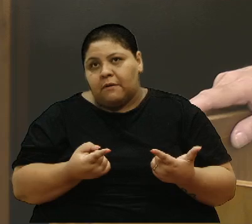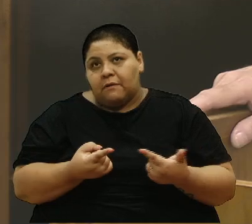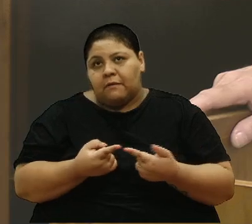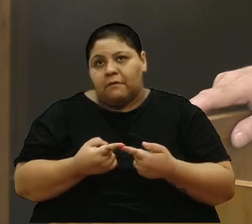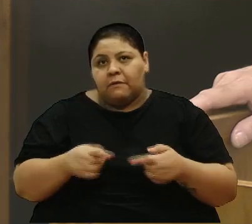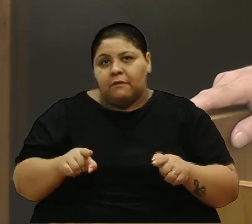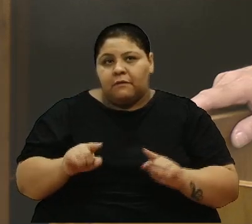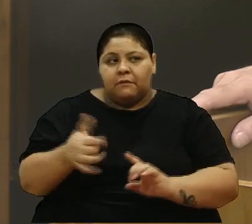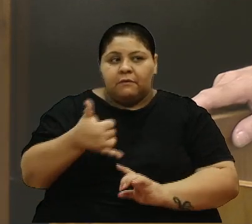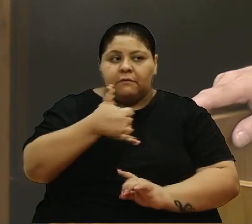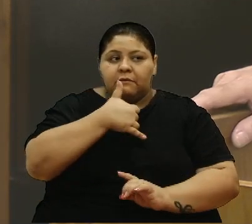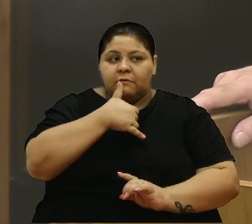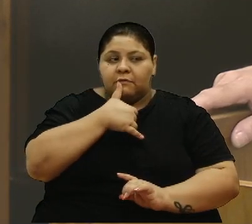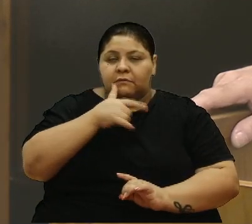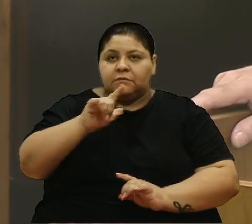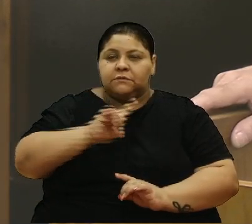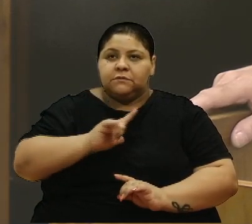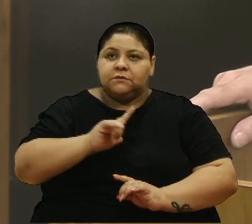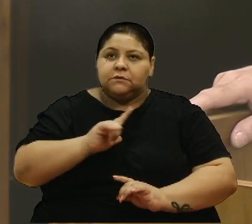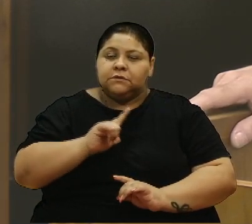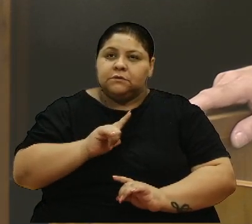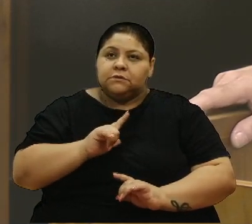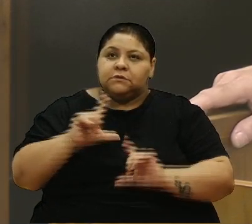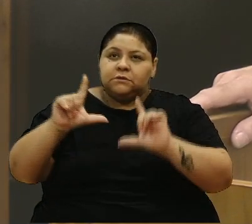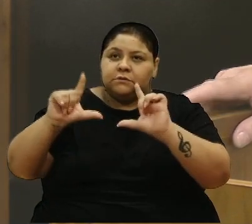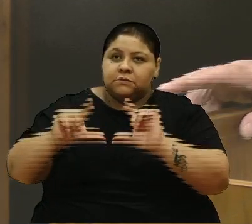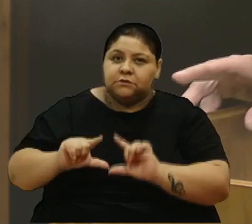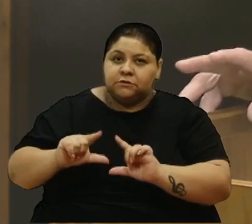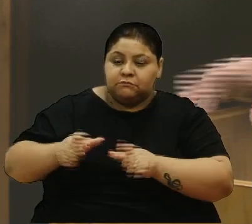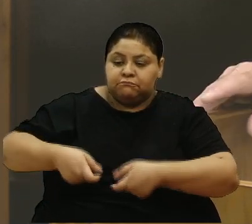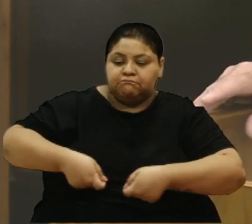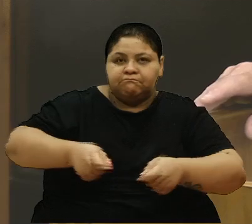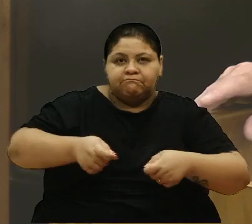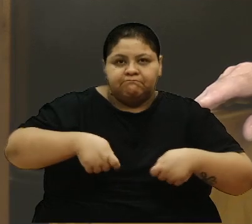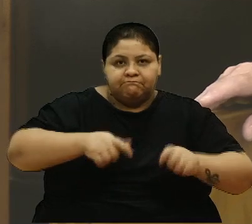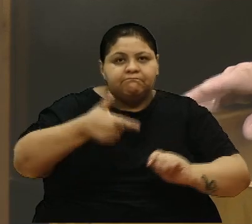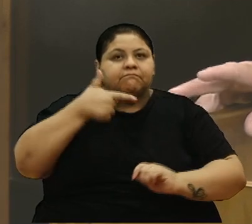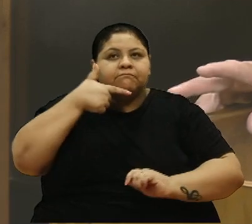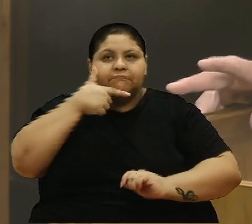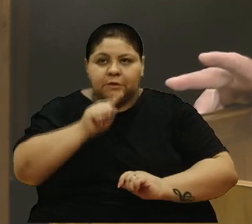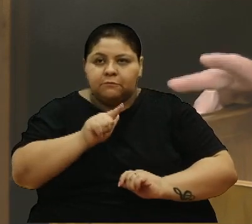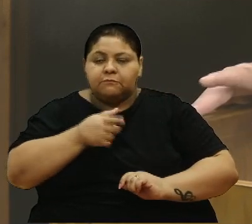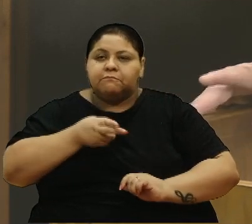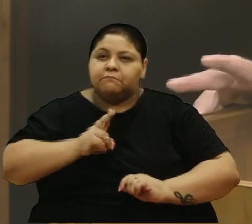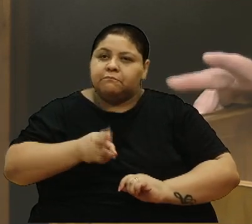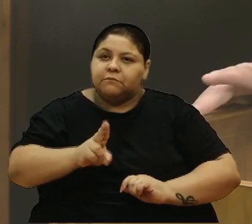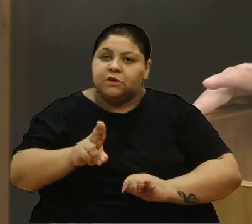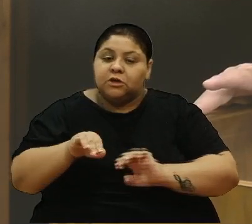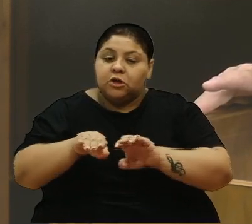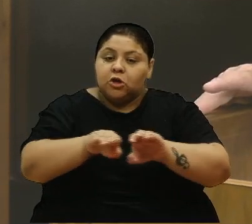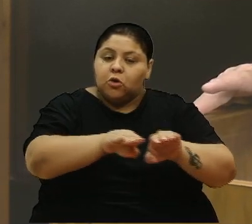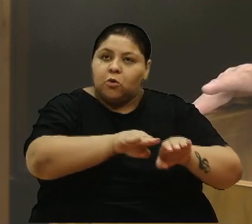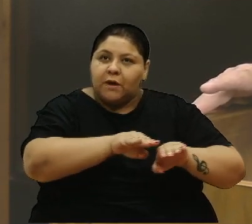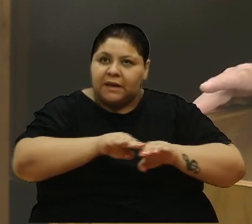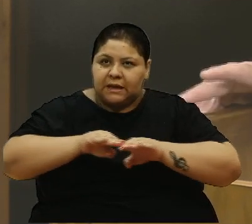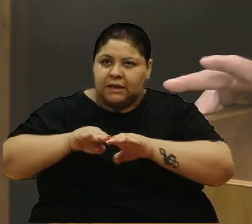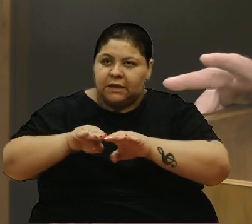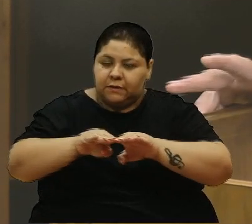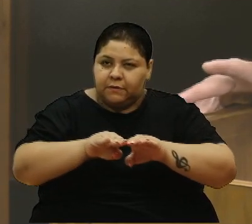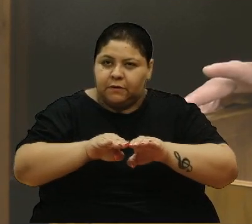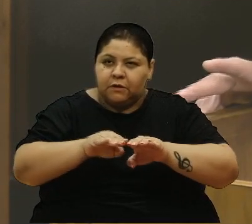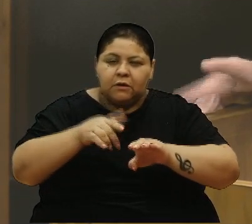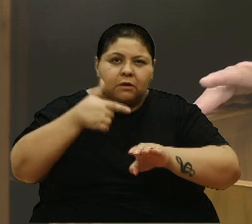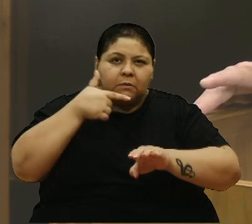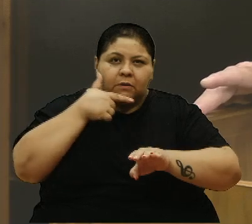Mas, infelizmente, nós tivemos que reduzir despesas para conseguir manter um equilíbrio orçamentário, para